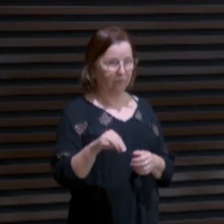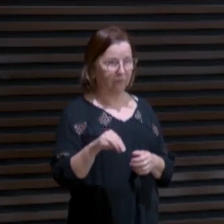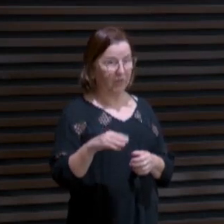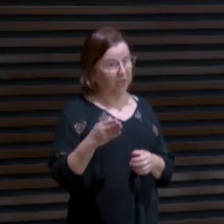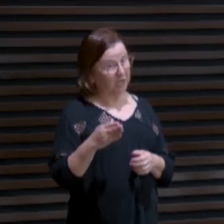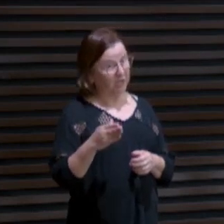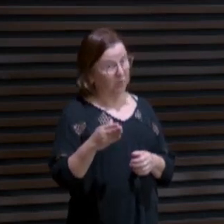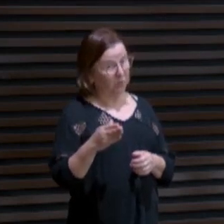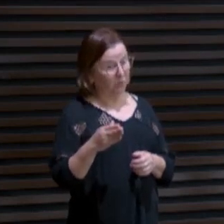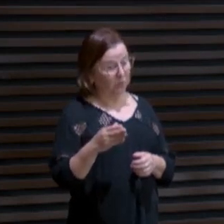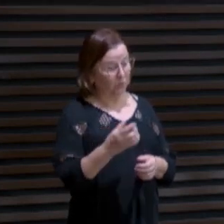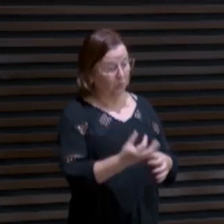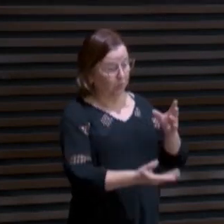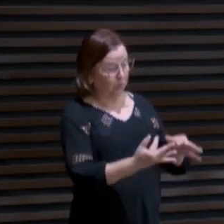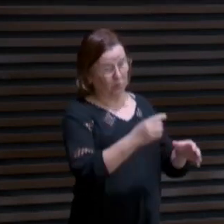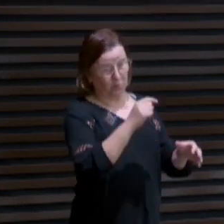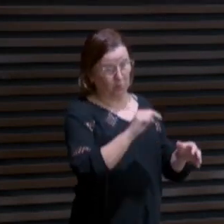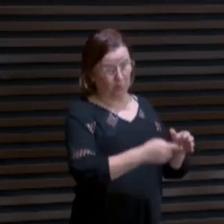aquecimento?